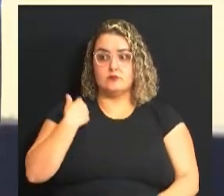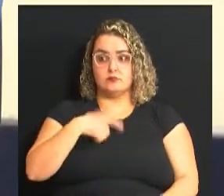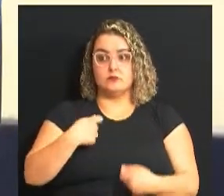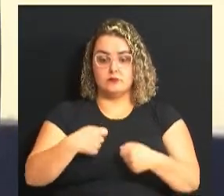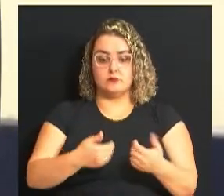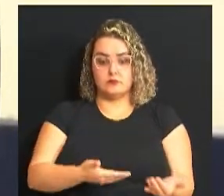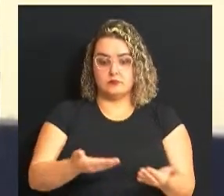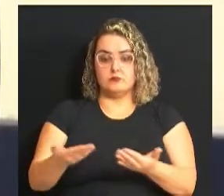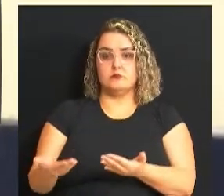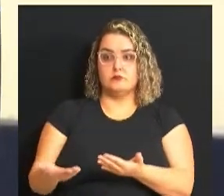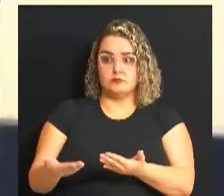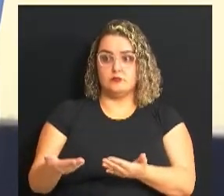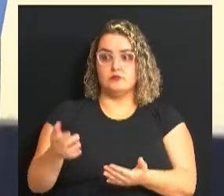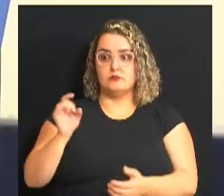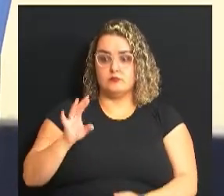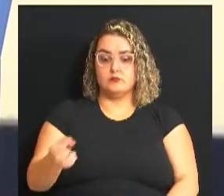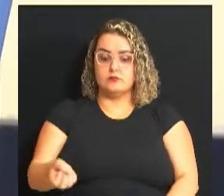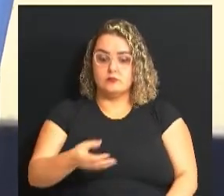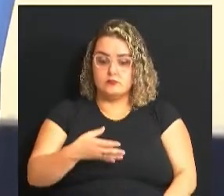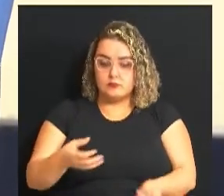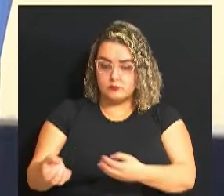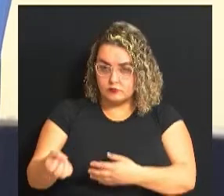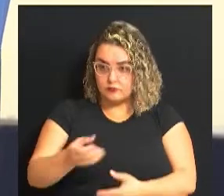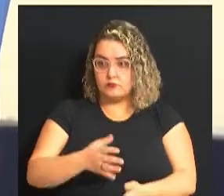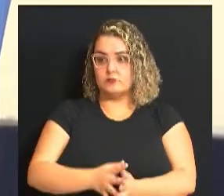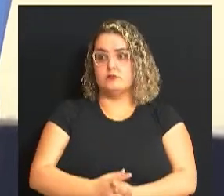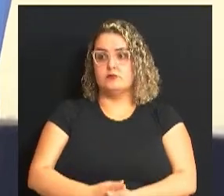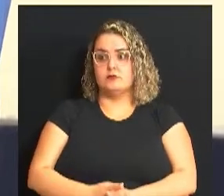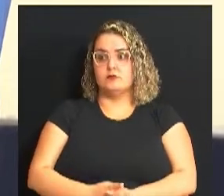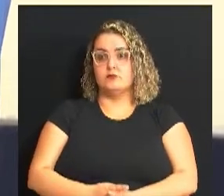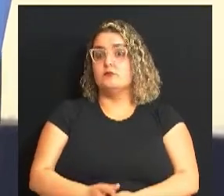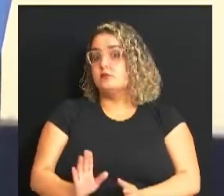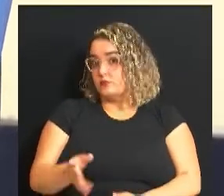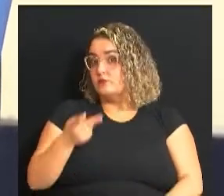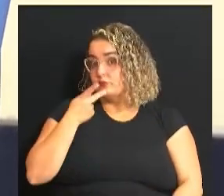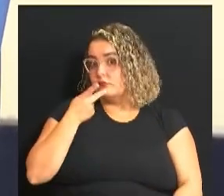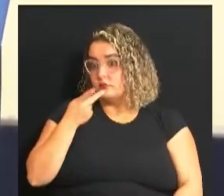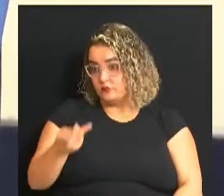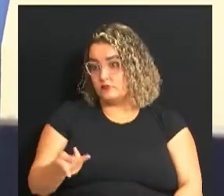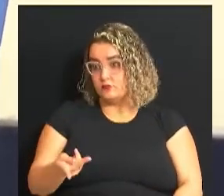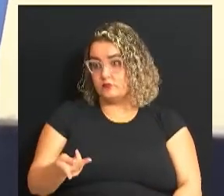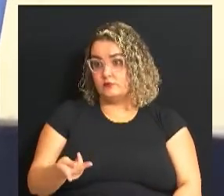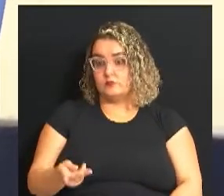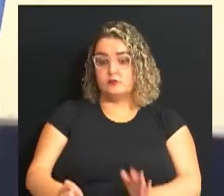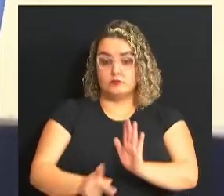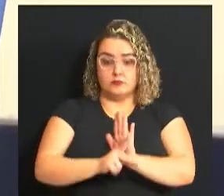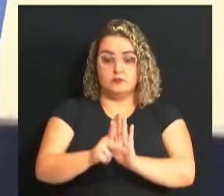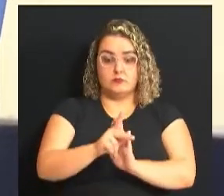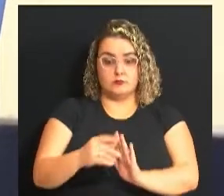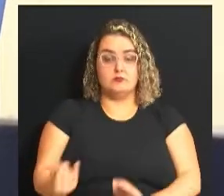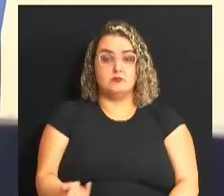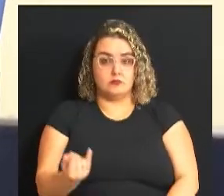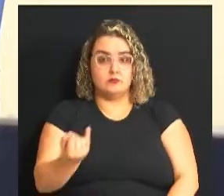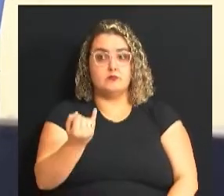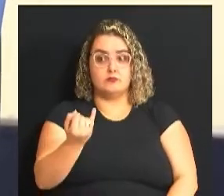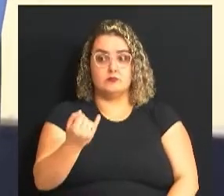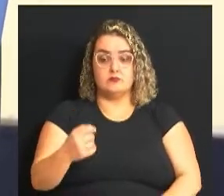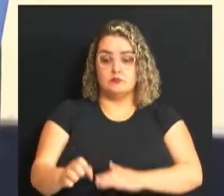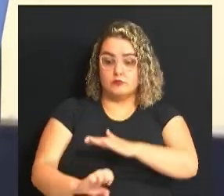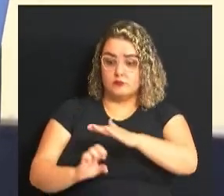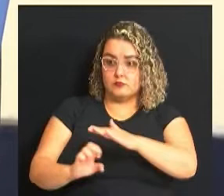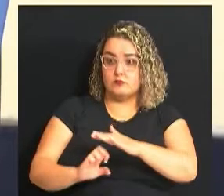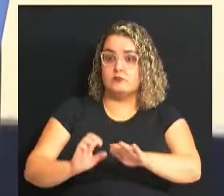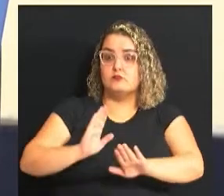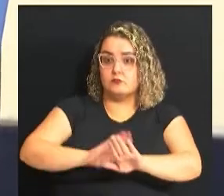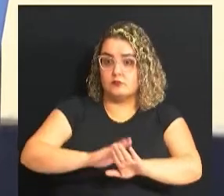só para fazer essa pequena atualização. Mas, como foi dito aqui, esse projeto é importante, que vai permitir a empresas poderem funcionar